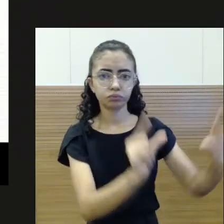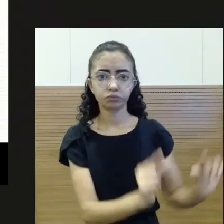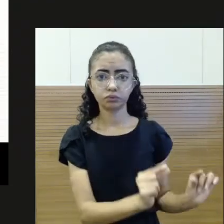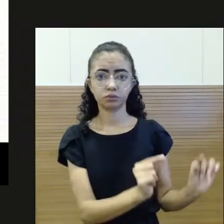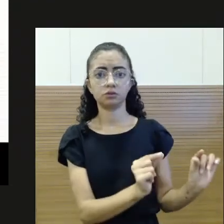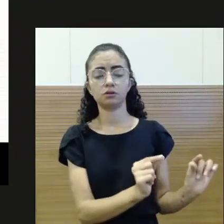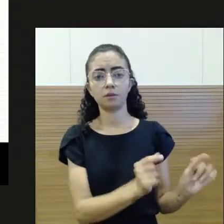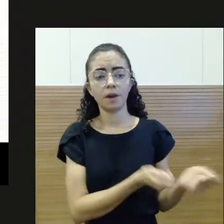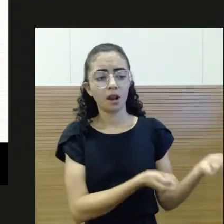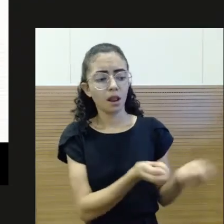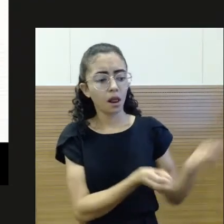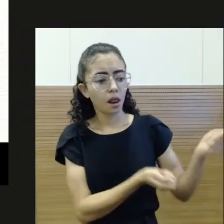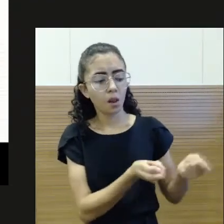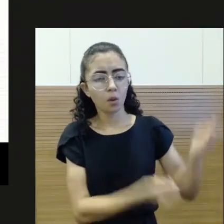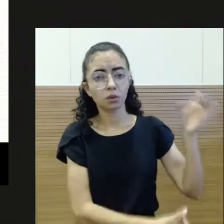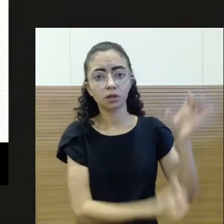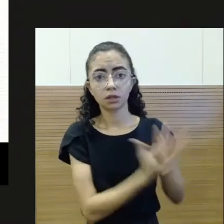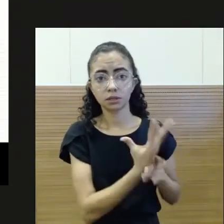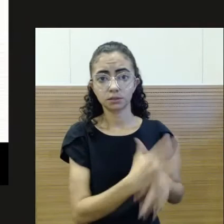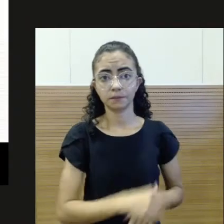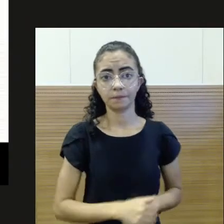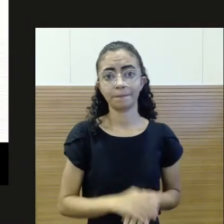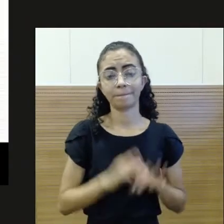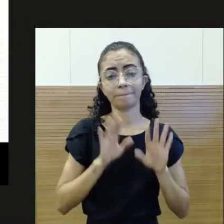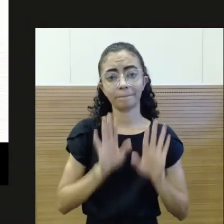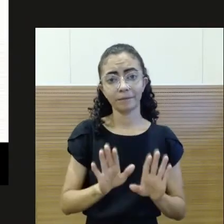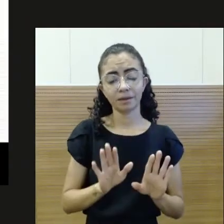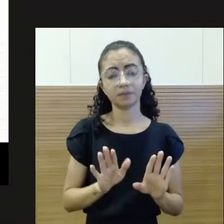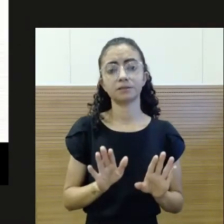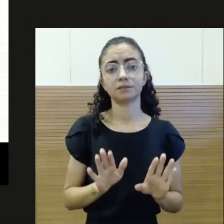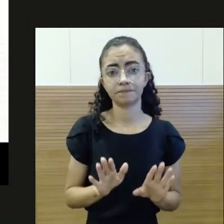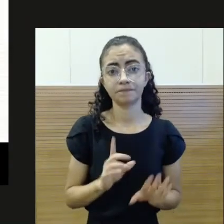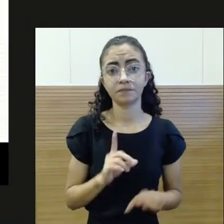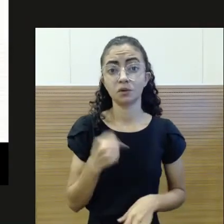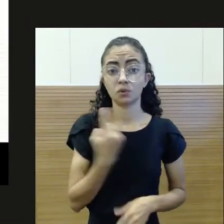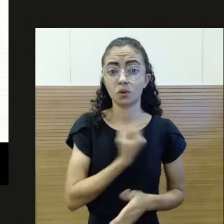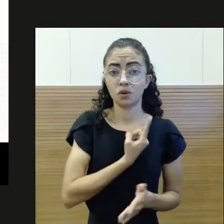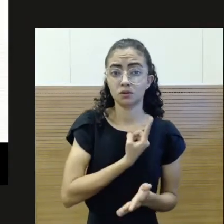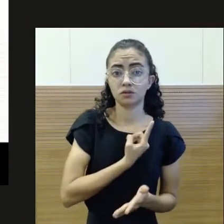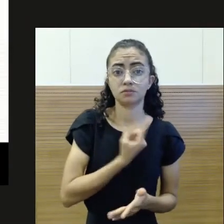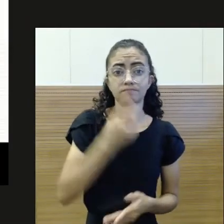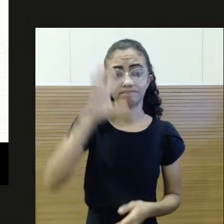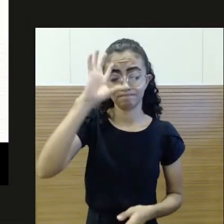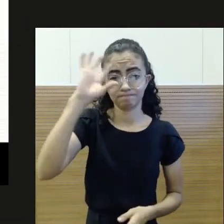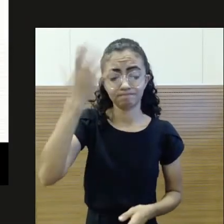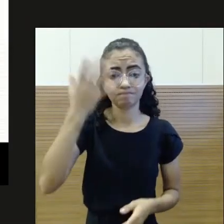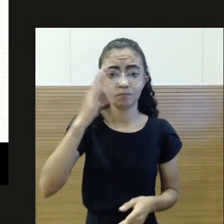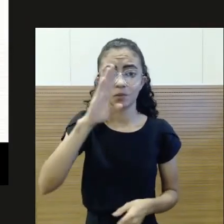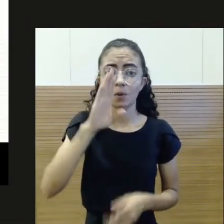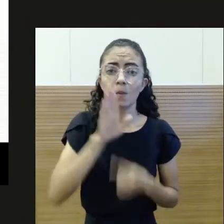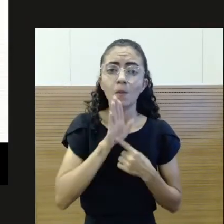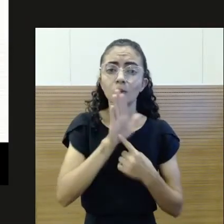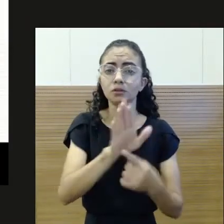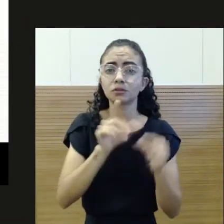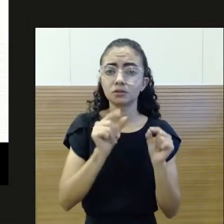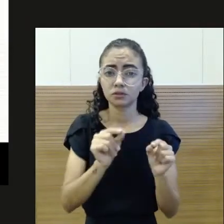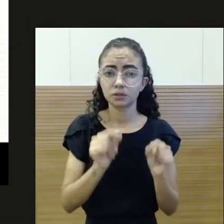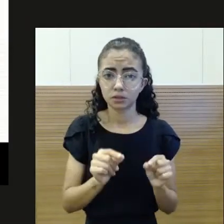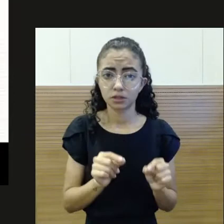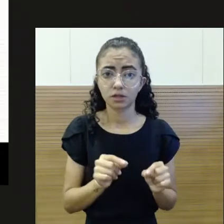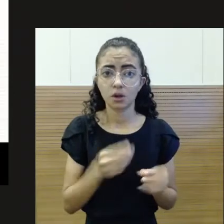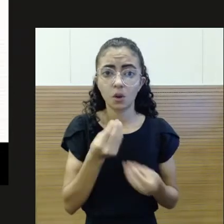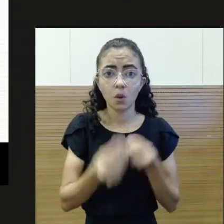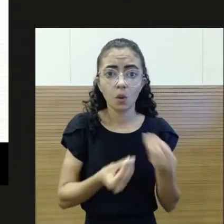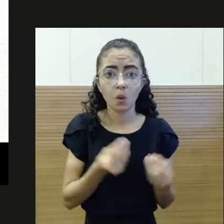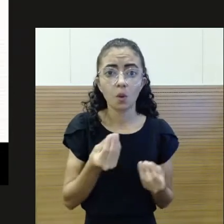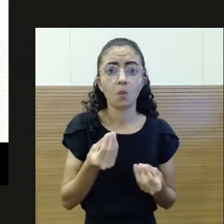no conteúdo desses produtos. E essa publicação a gente decide justamente explicitar a quantidade em